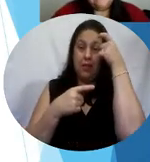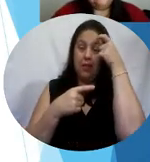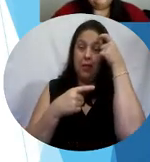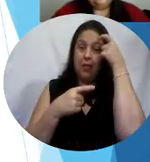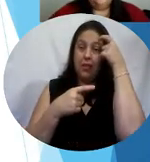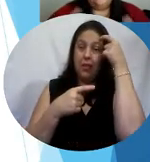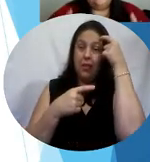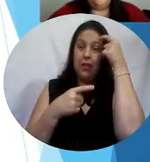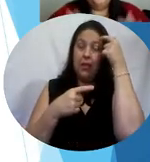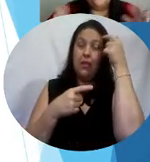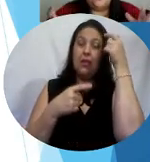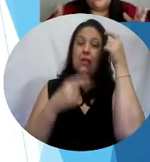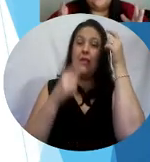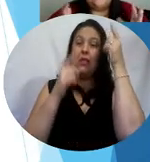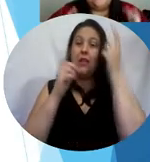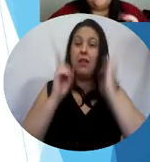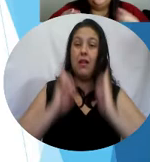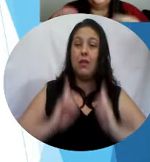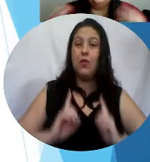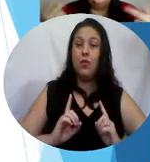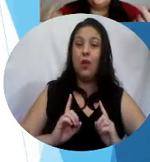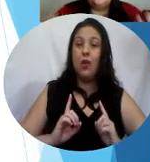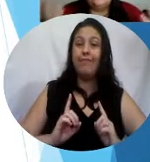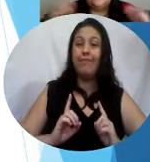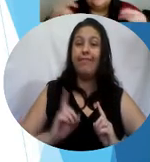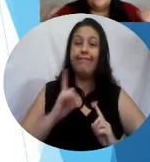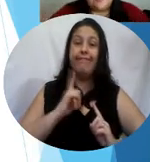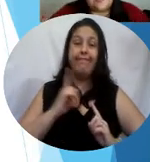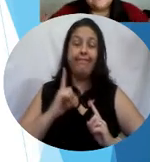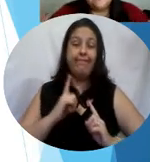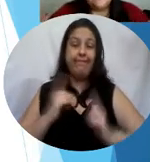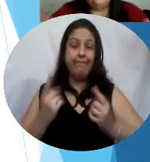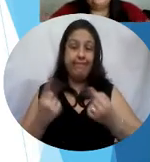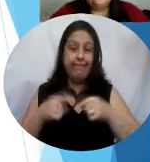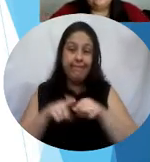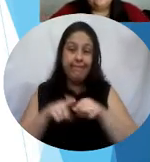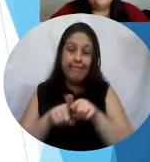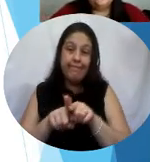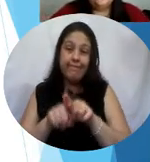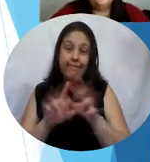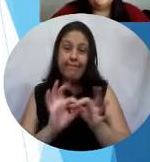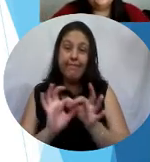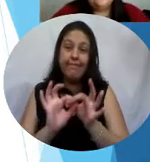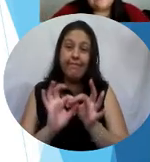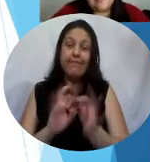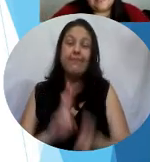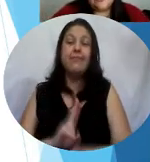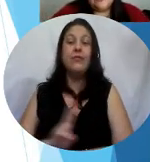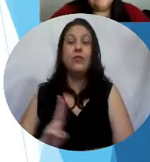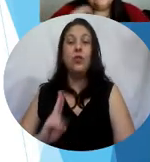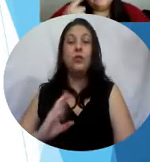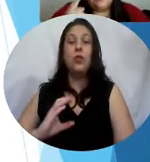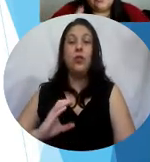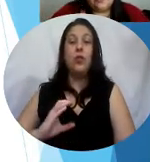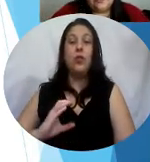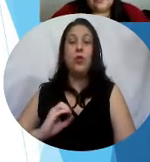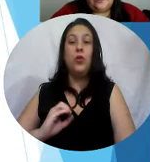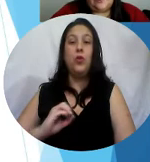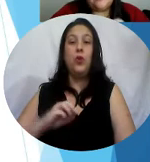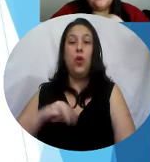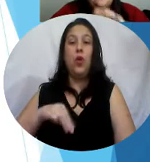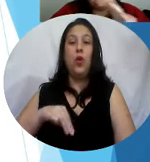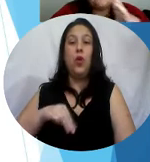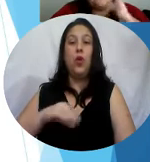tá? Então, quando ocorre, né, duas condições ou mais, nós chamamos de comorbidade. Dentro de um